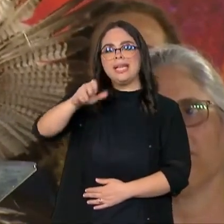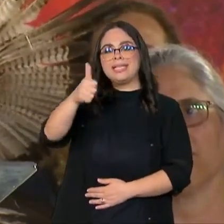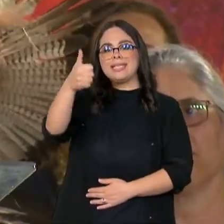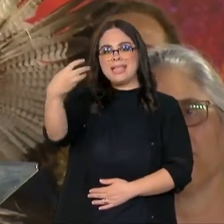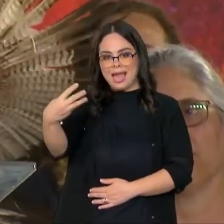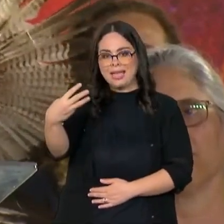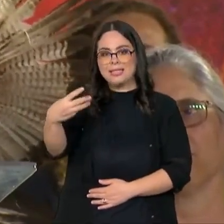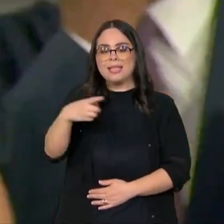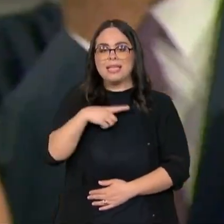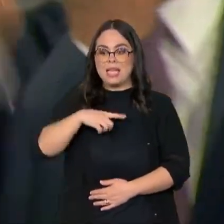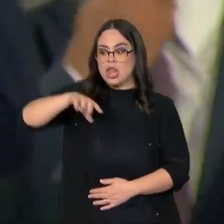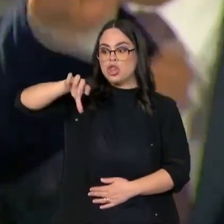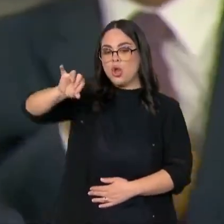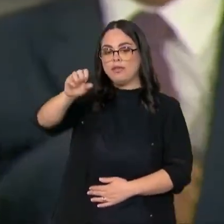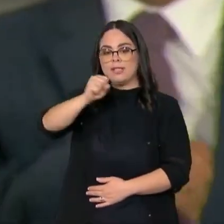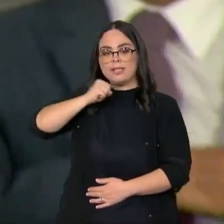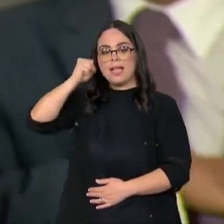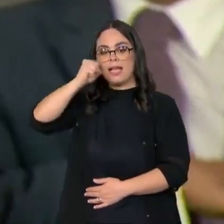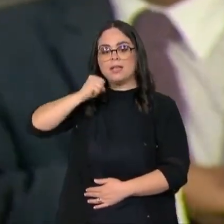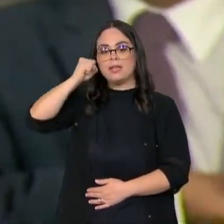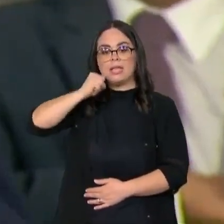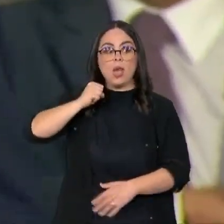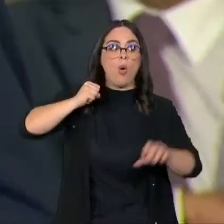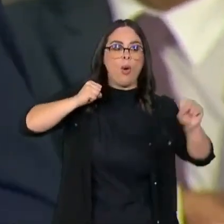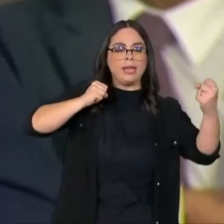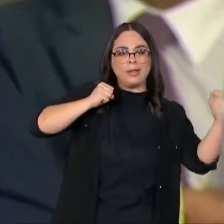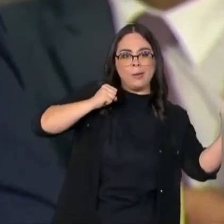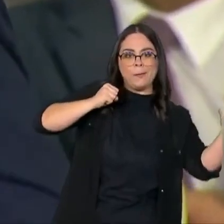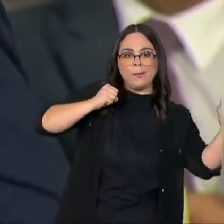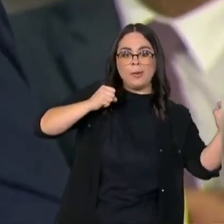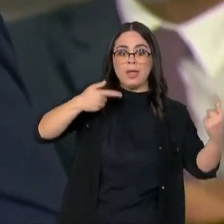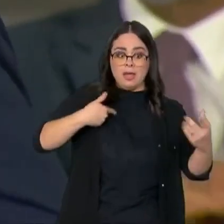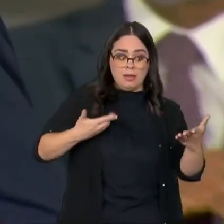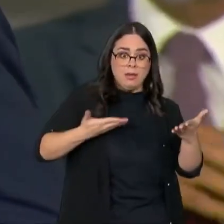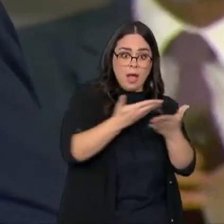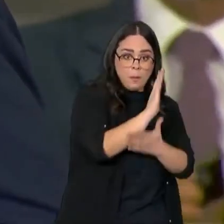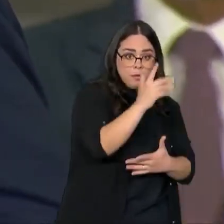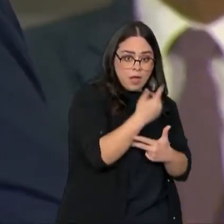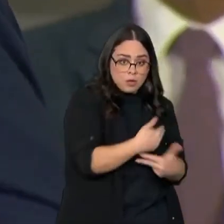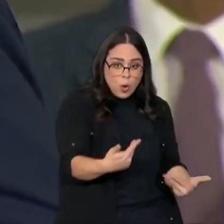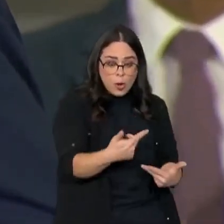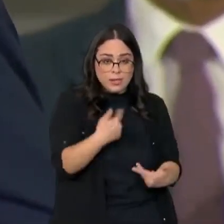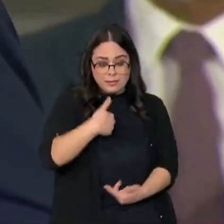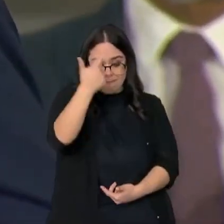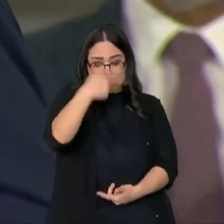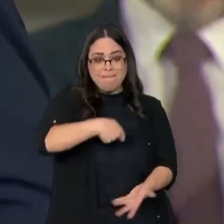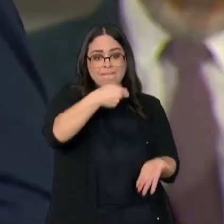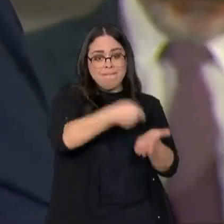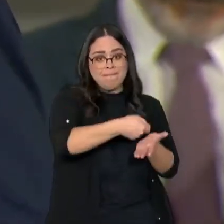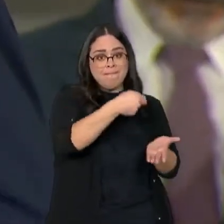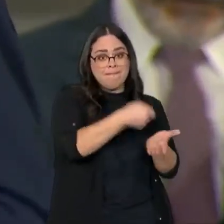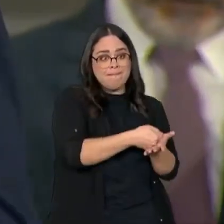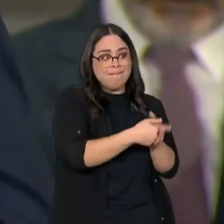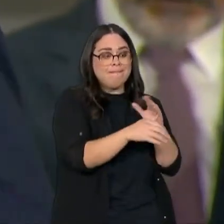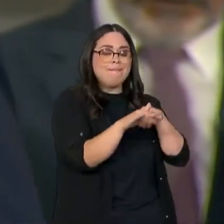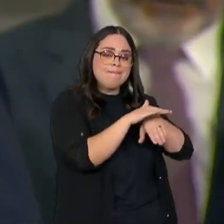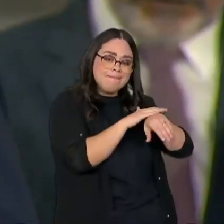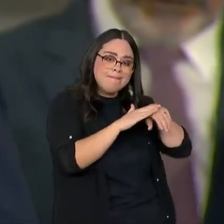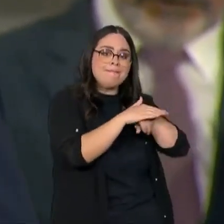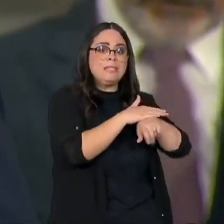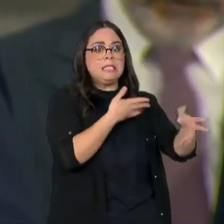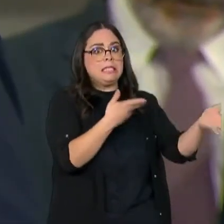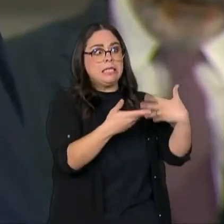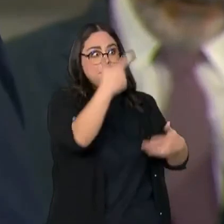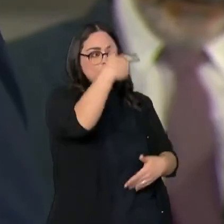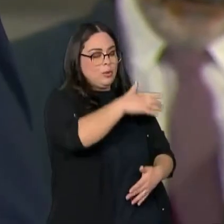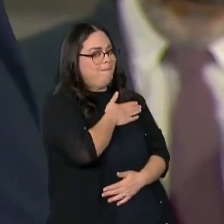que eu tenho 9 senadores e 81. E para me aprovar as coisas, eu sou obrigado a conversar com quem